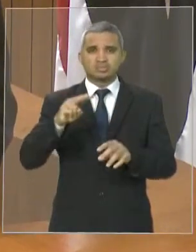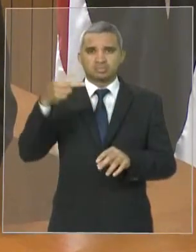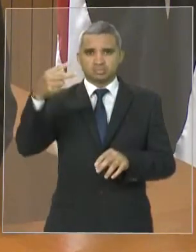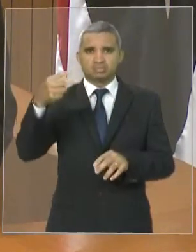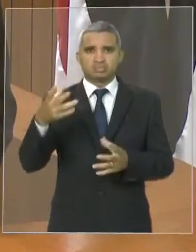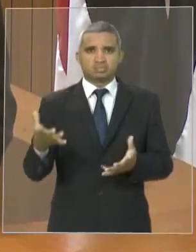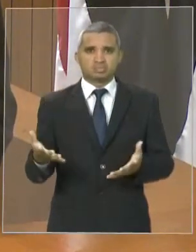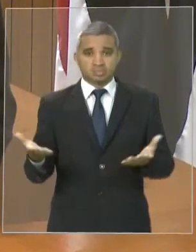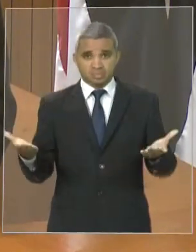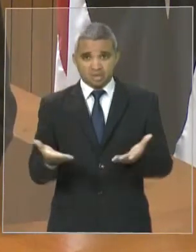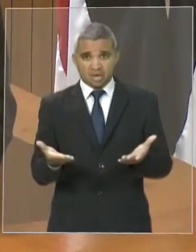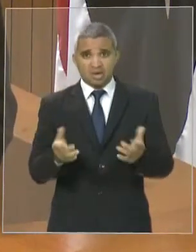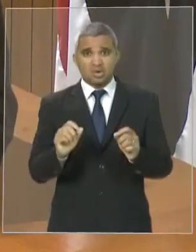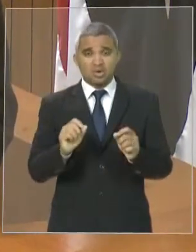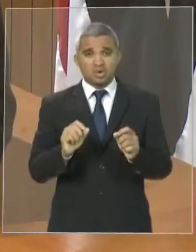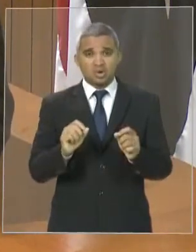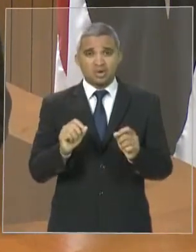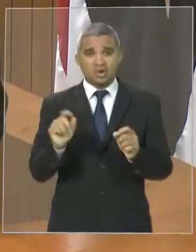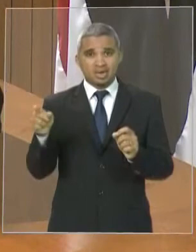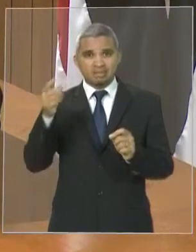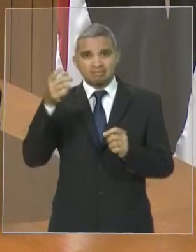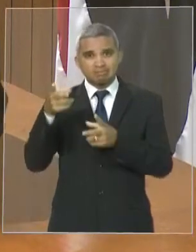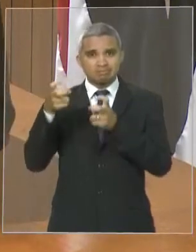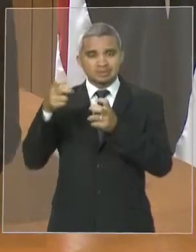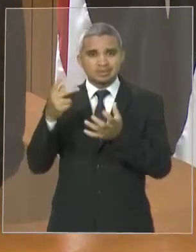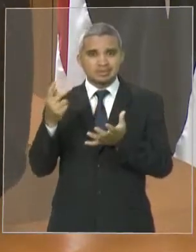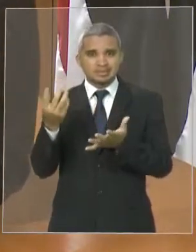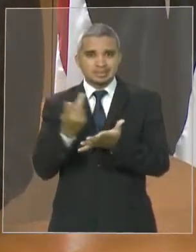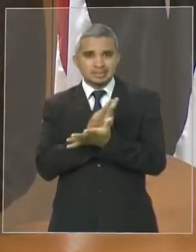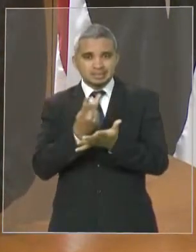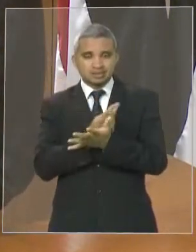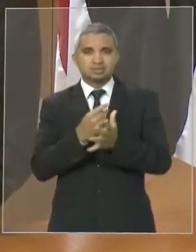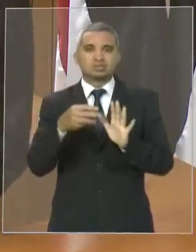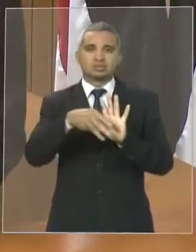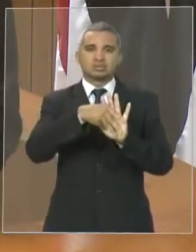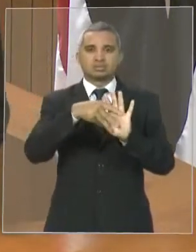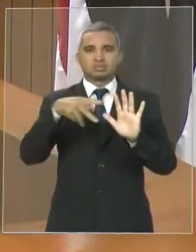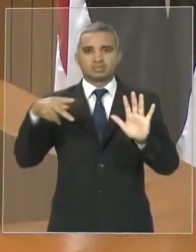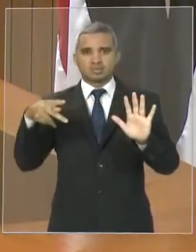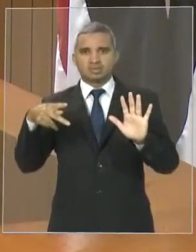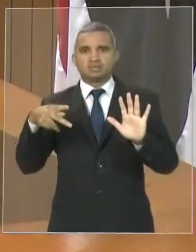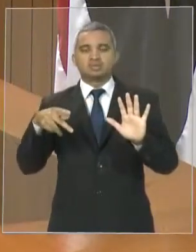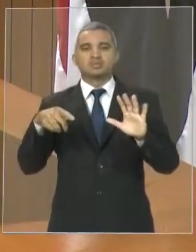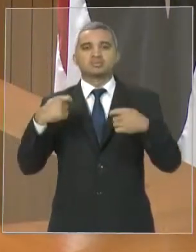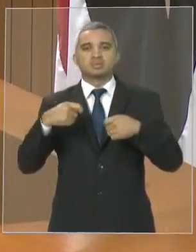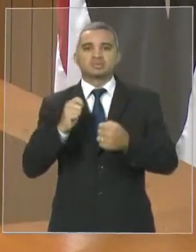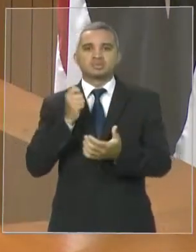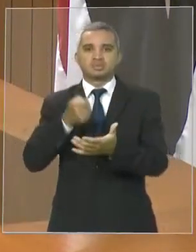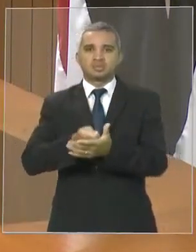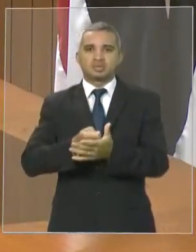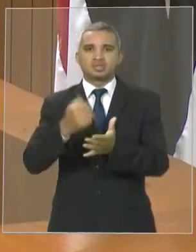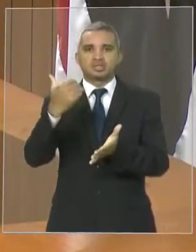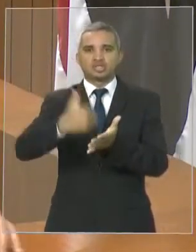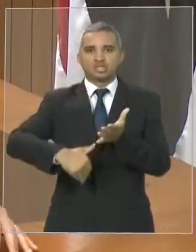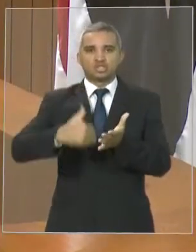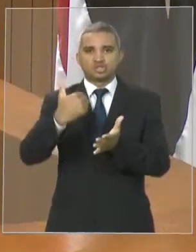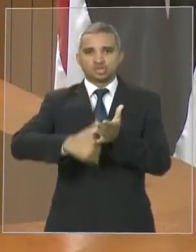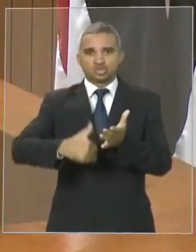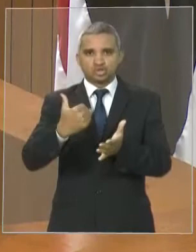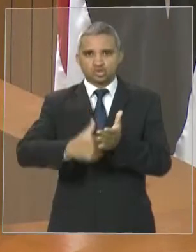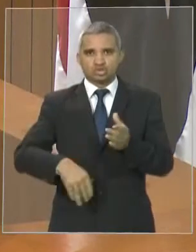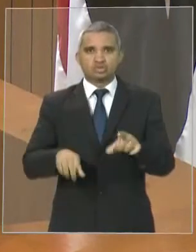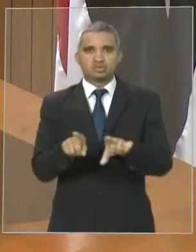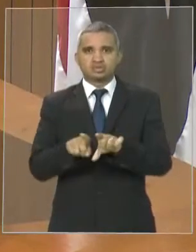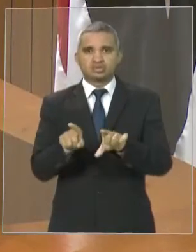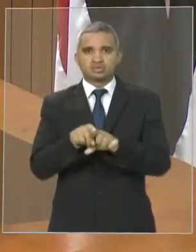medida provisória para poder permitir o pagamento com descontos, o parcelamento, porque se assim não